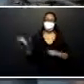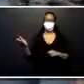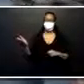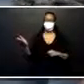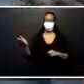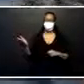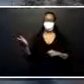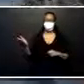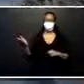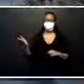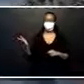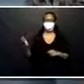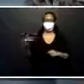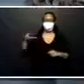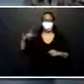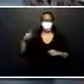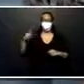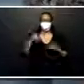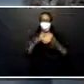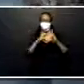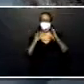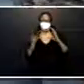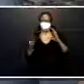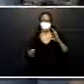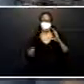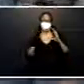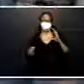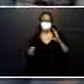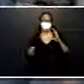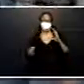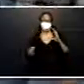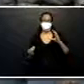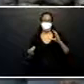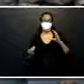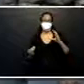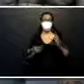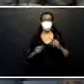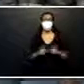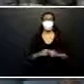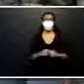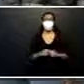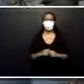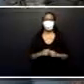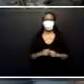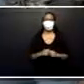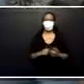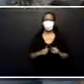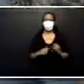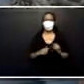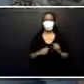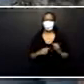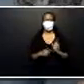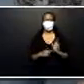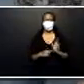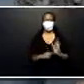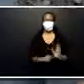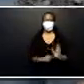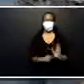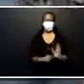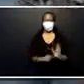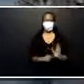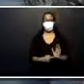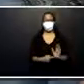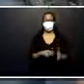Outra característica do gênero artigo de opinião. Então, aqui, ele coloca